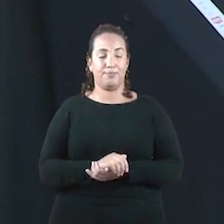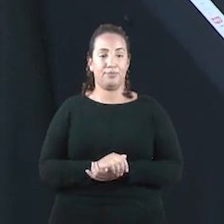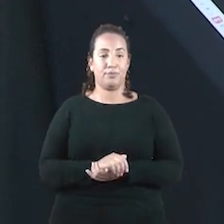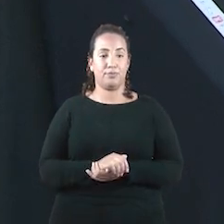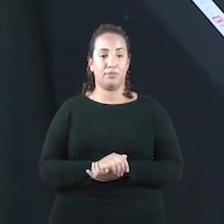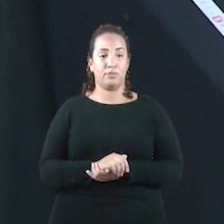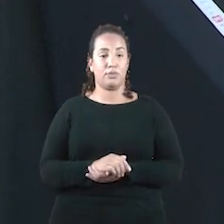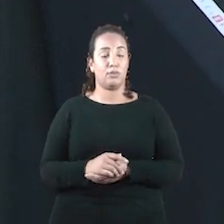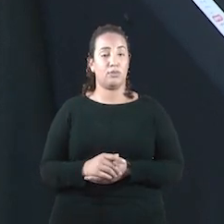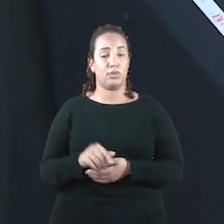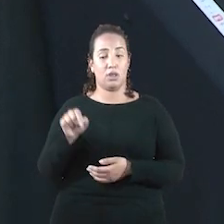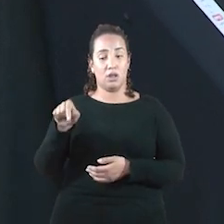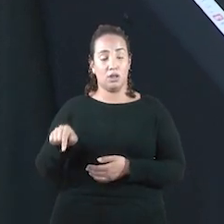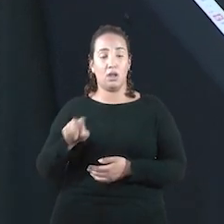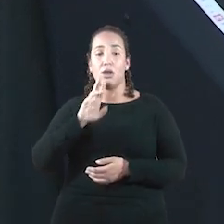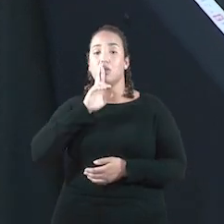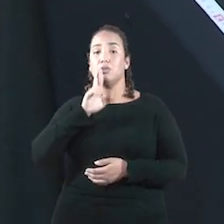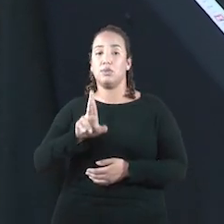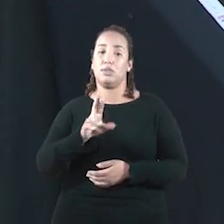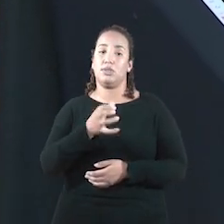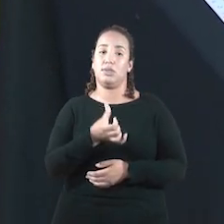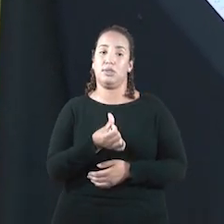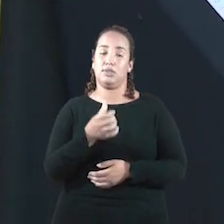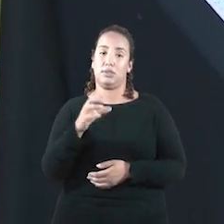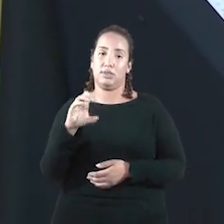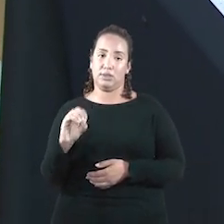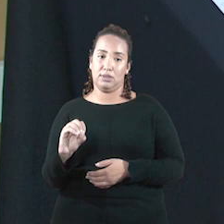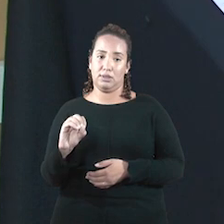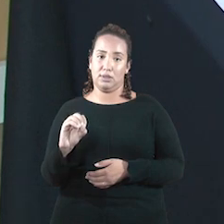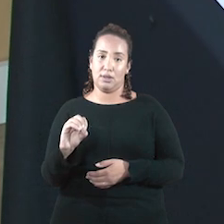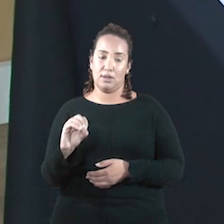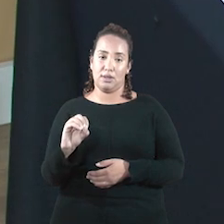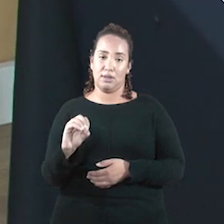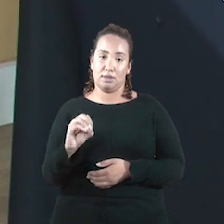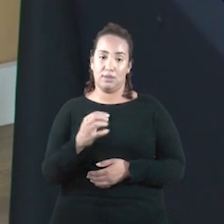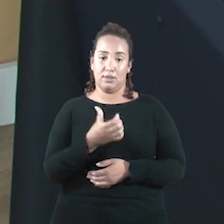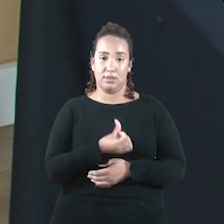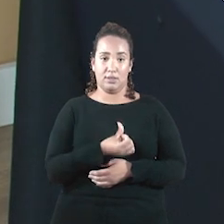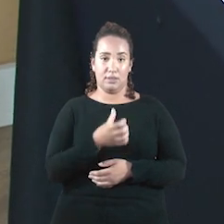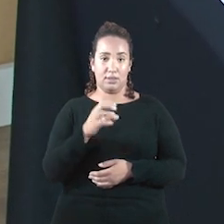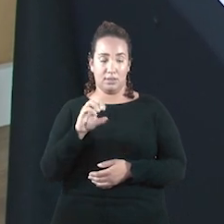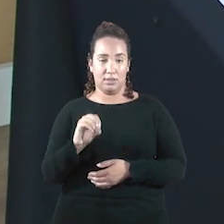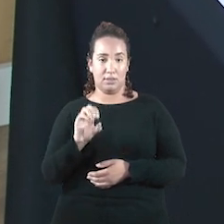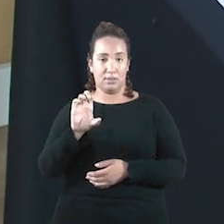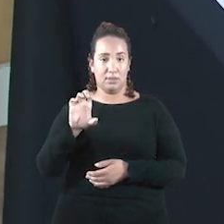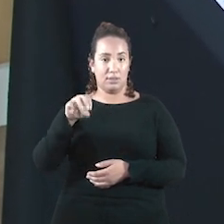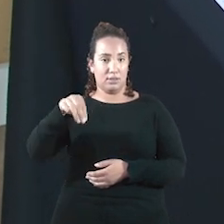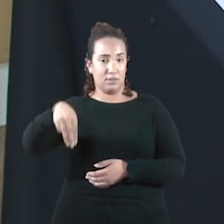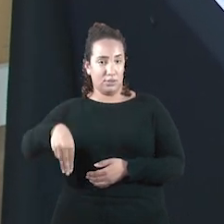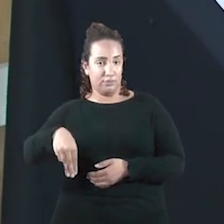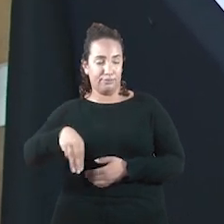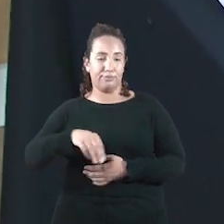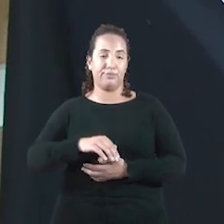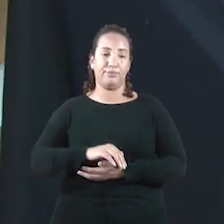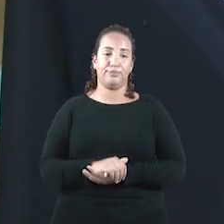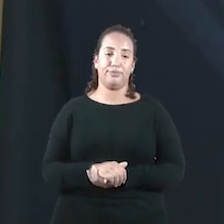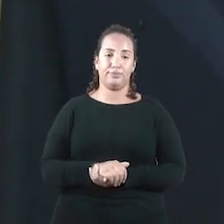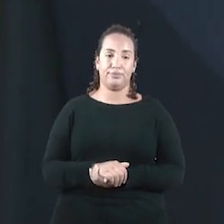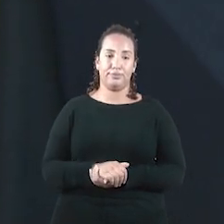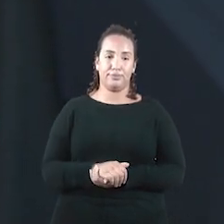Aqui a medição deu 60, que é 60 centímetros.